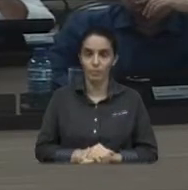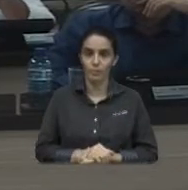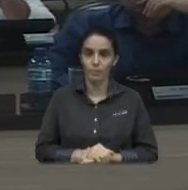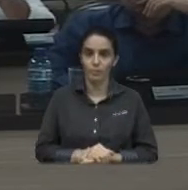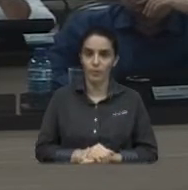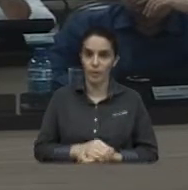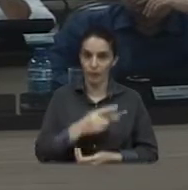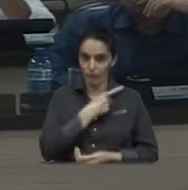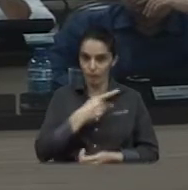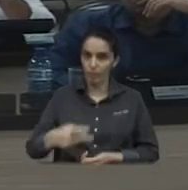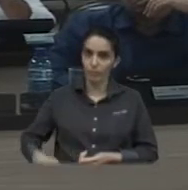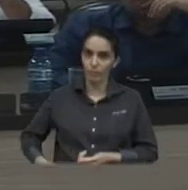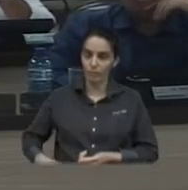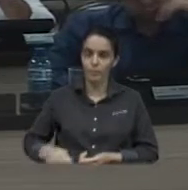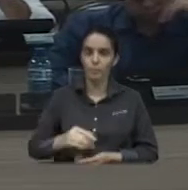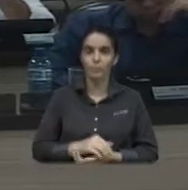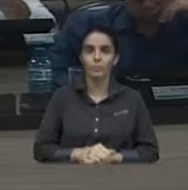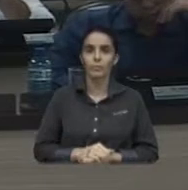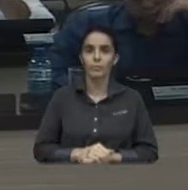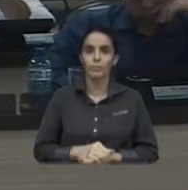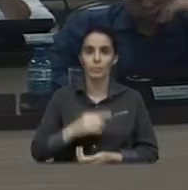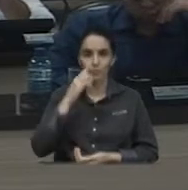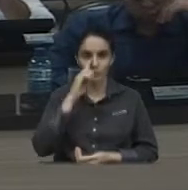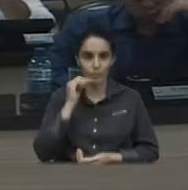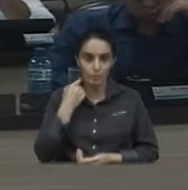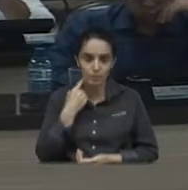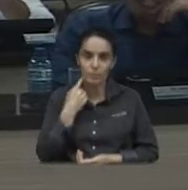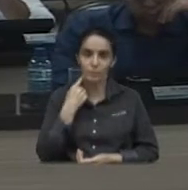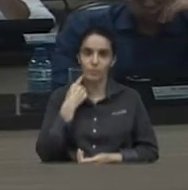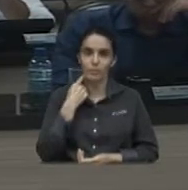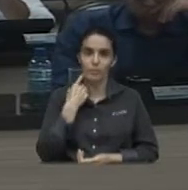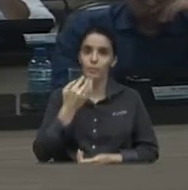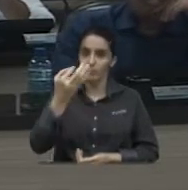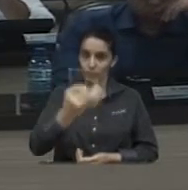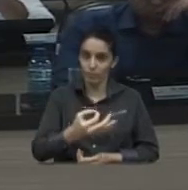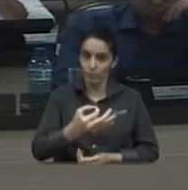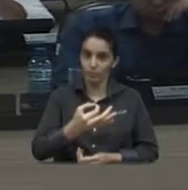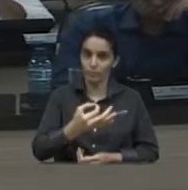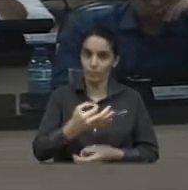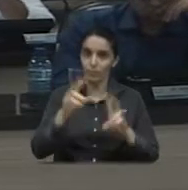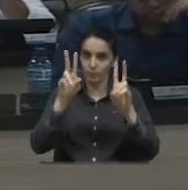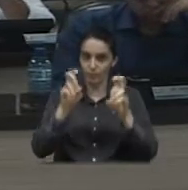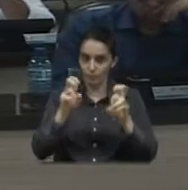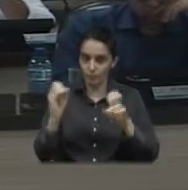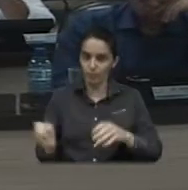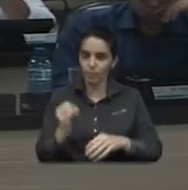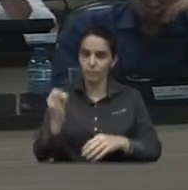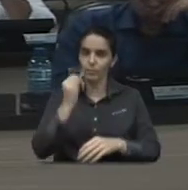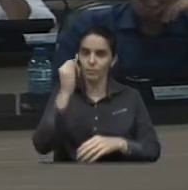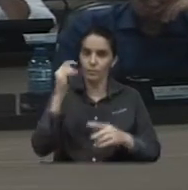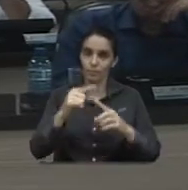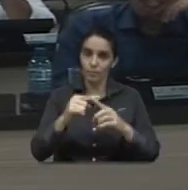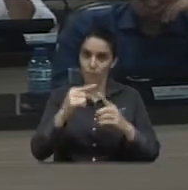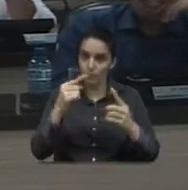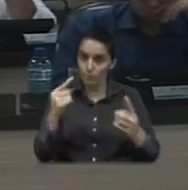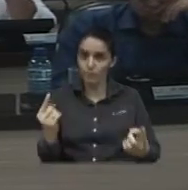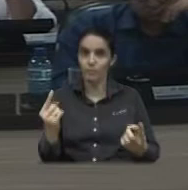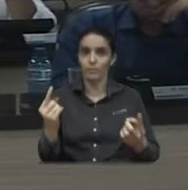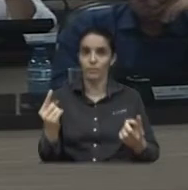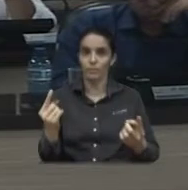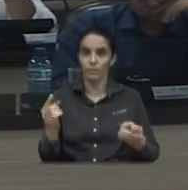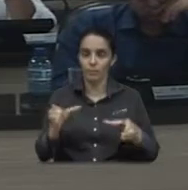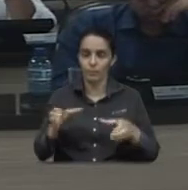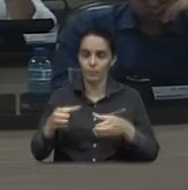Excelentíssimo presidente, nobres pares, vereador Pastor Newton, realmente o objeto de suma importância. Entretanto, aqui do meu